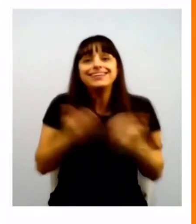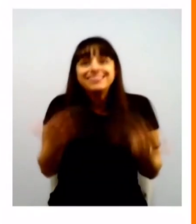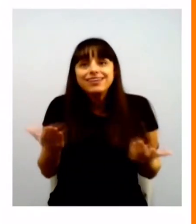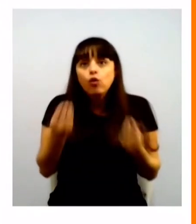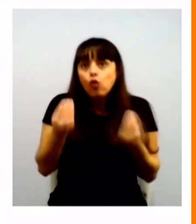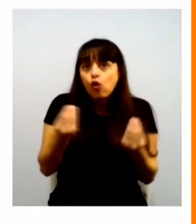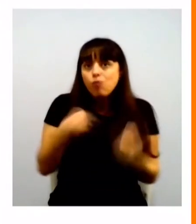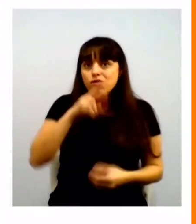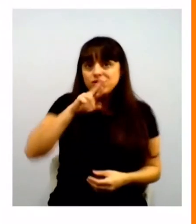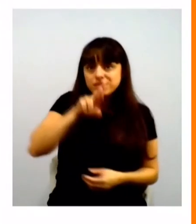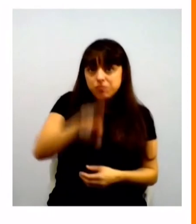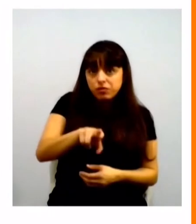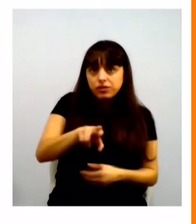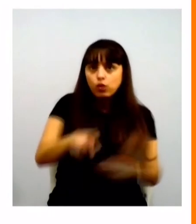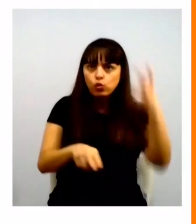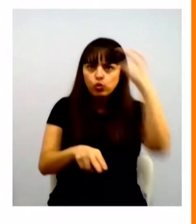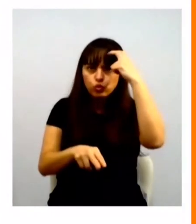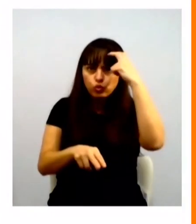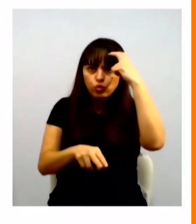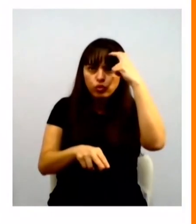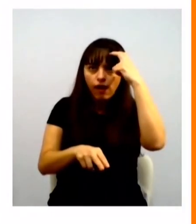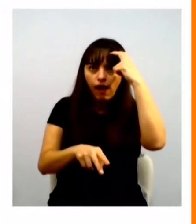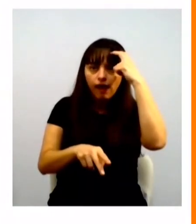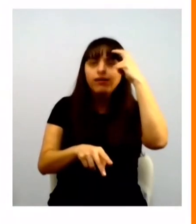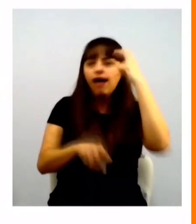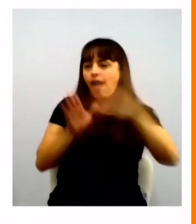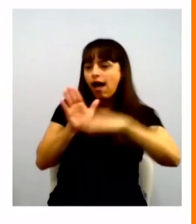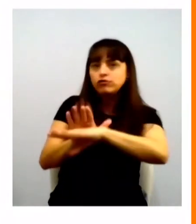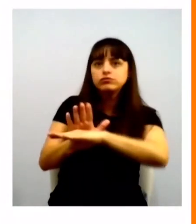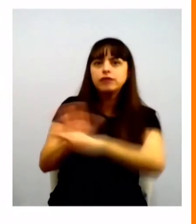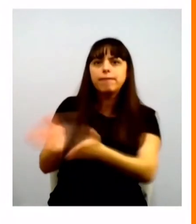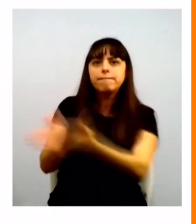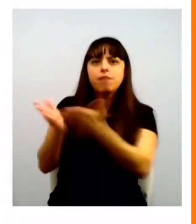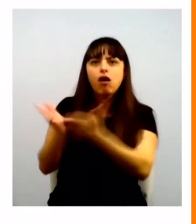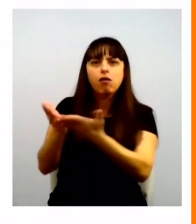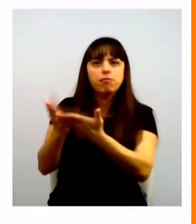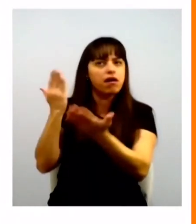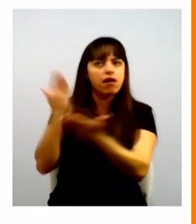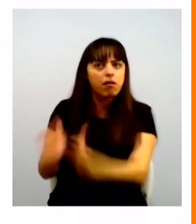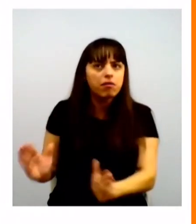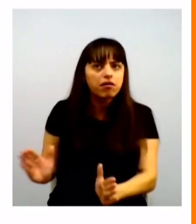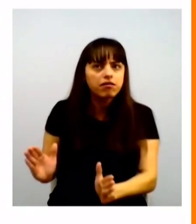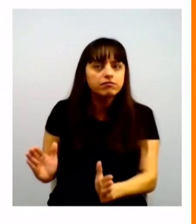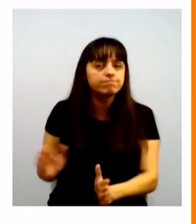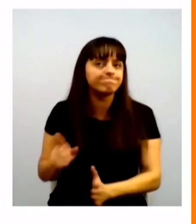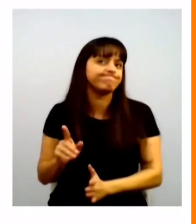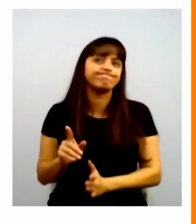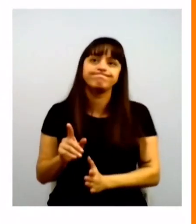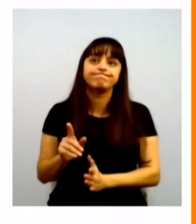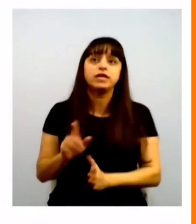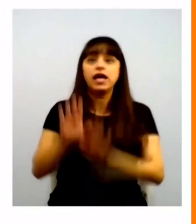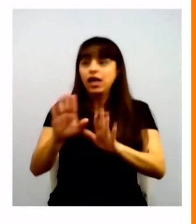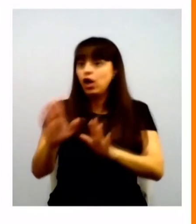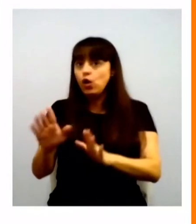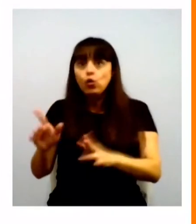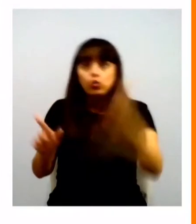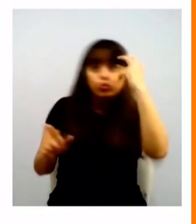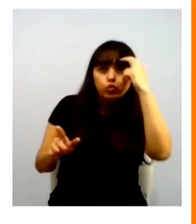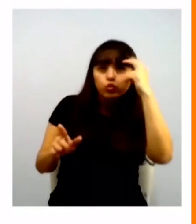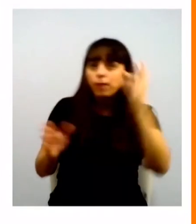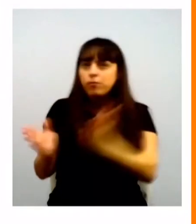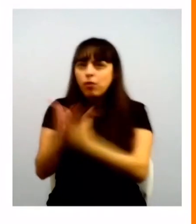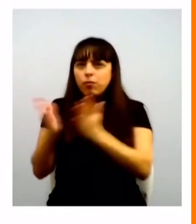que cultura reduzir a pobreza. Assim, mais cultura, igual menos pobreza. Não é do todo direto,